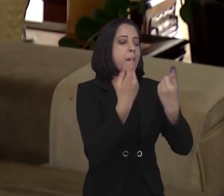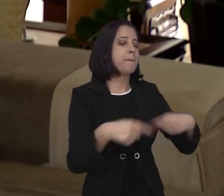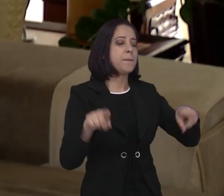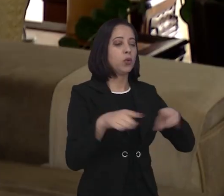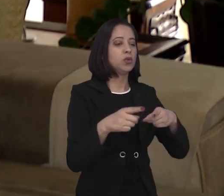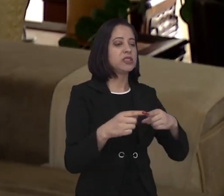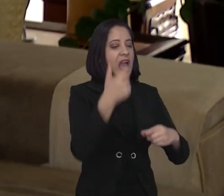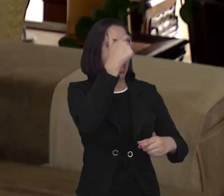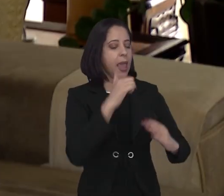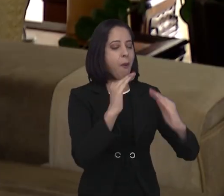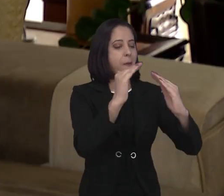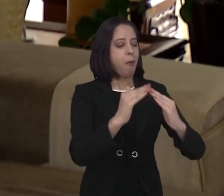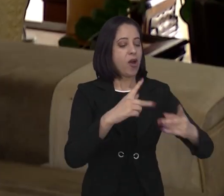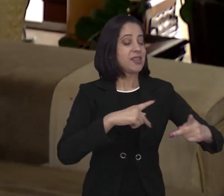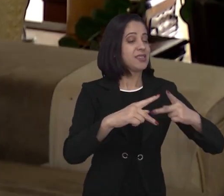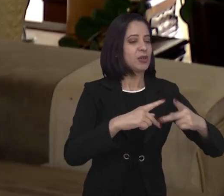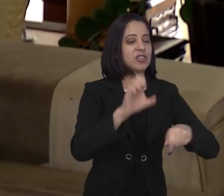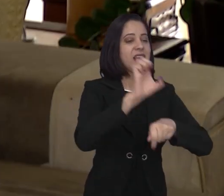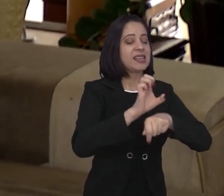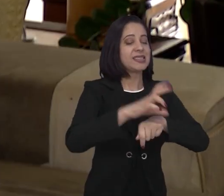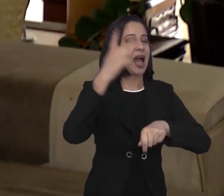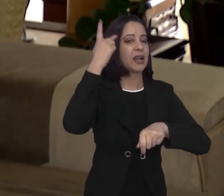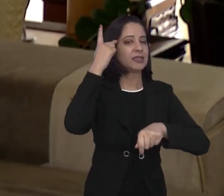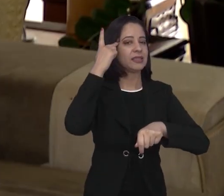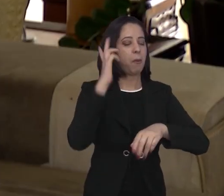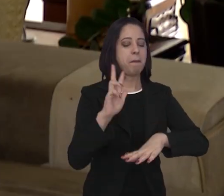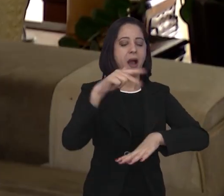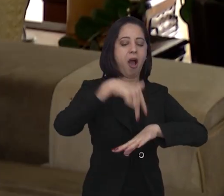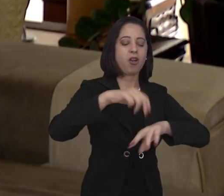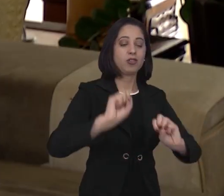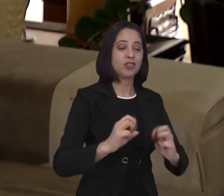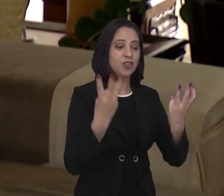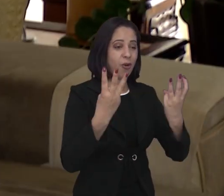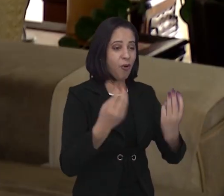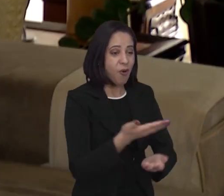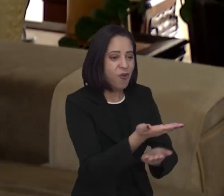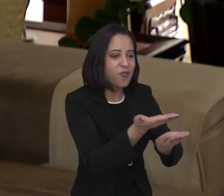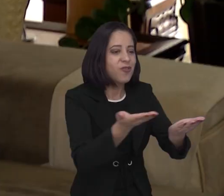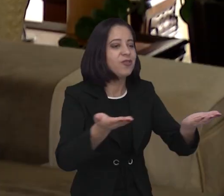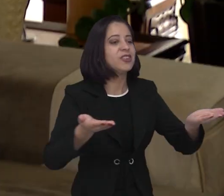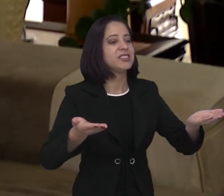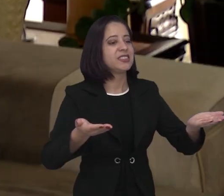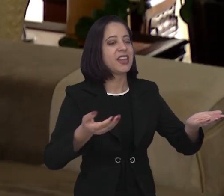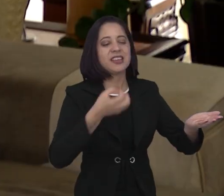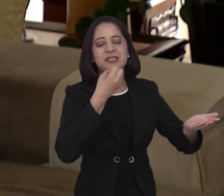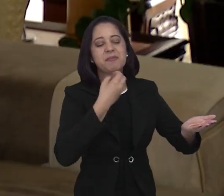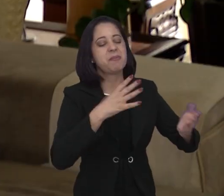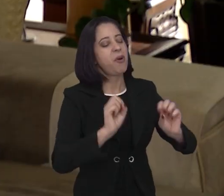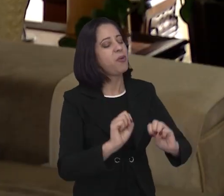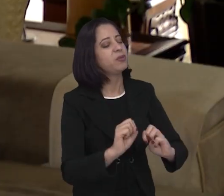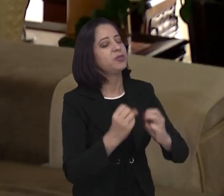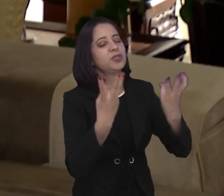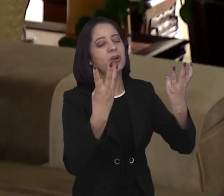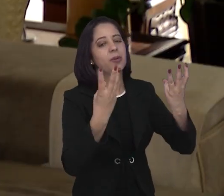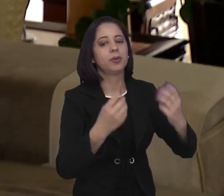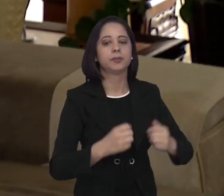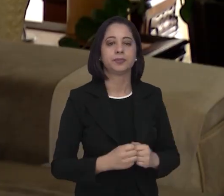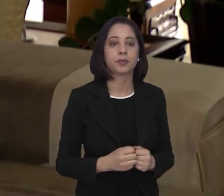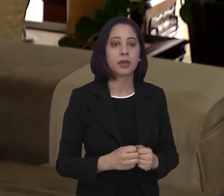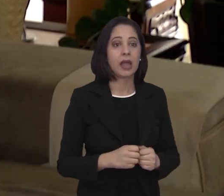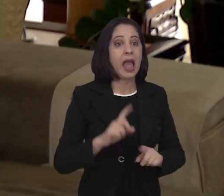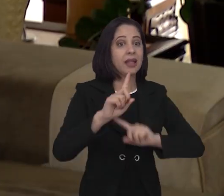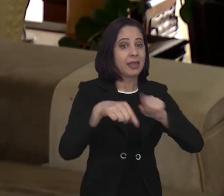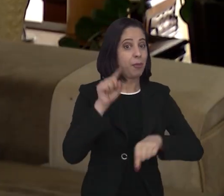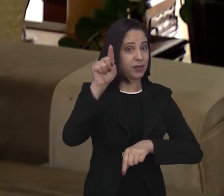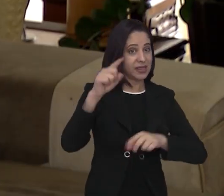São José dos Campos, do estado de São Paulo, que se apresenta nessa noite, desejando a todos um grande divertimento e tal.